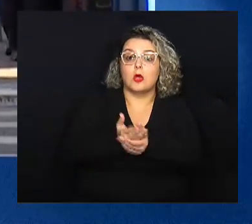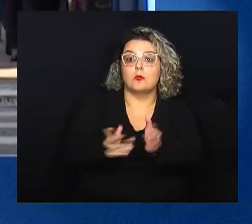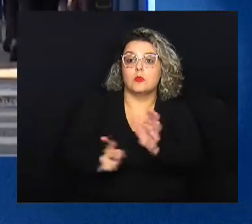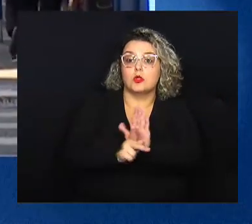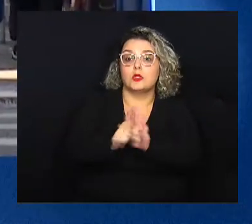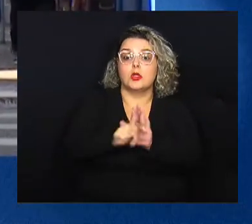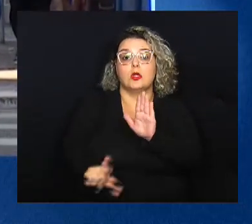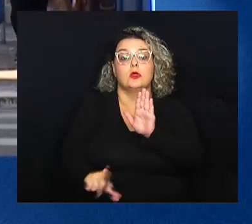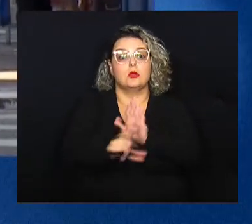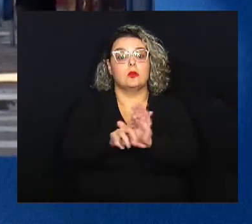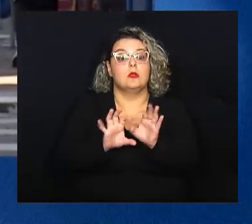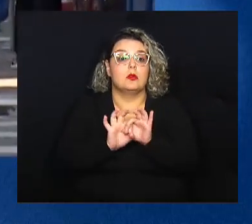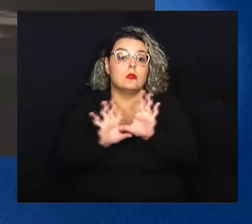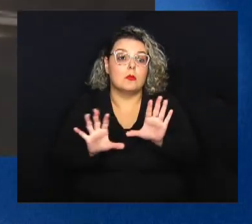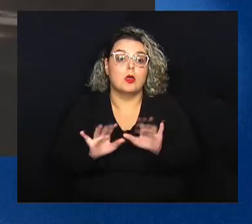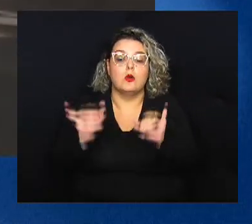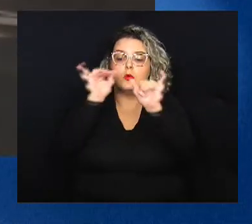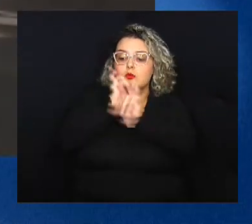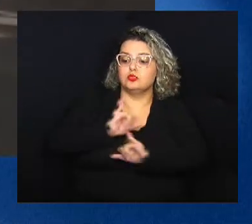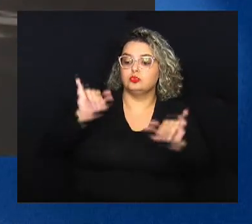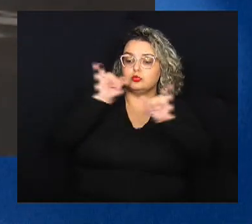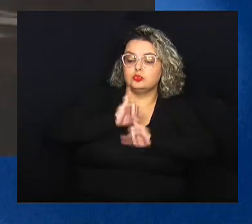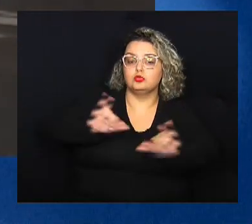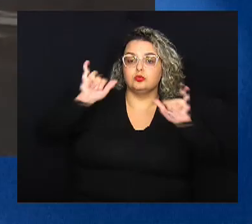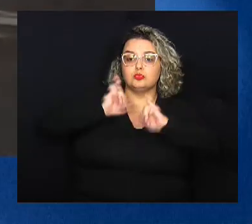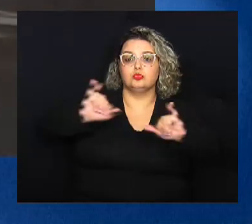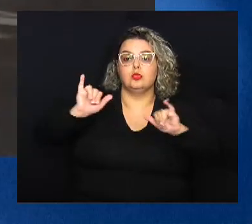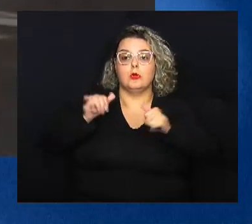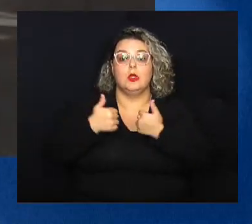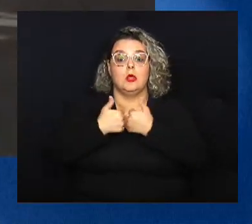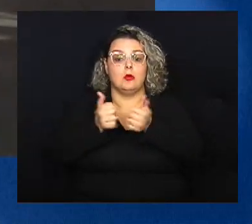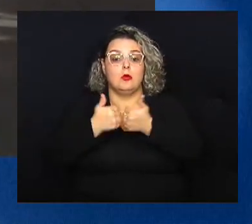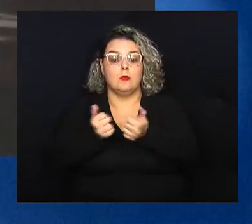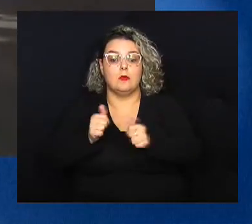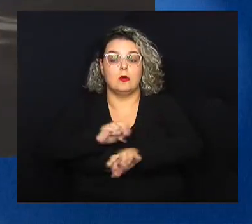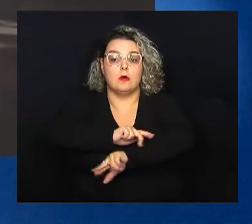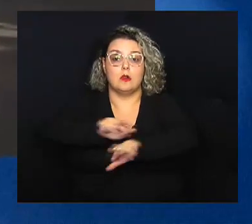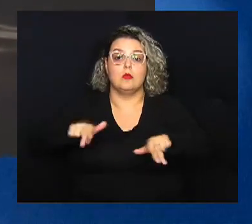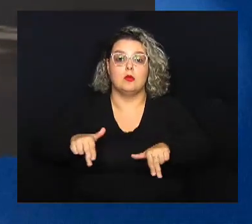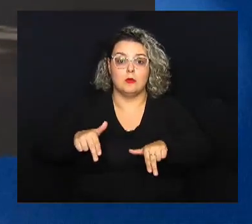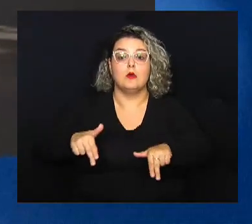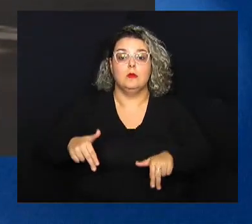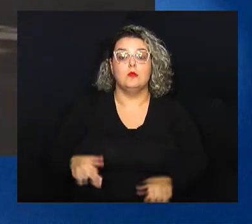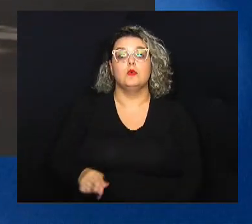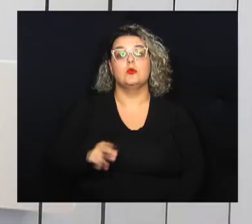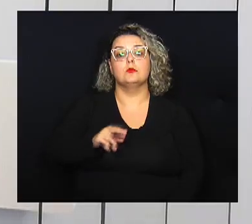que permite publicidade em veículos do transporte por aplicativo.